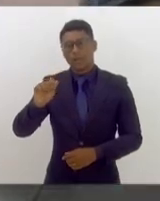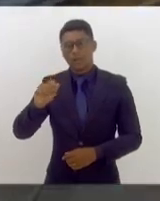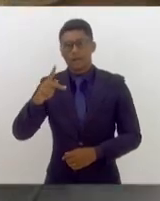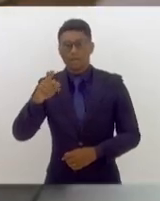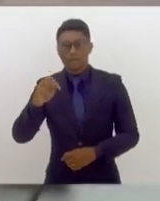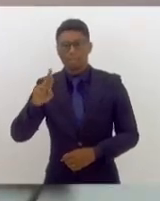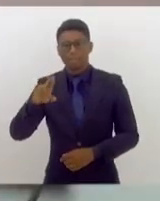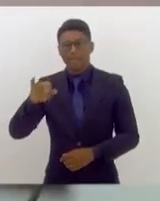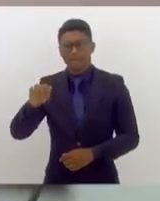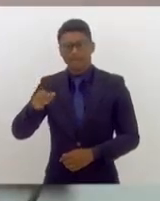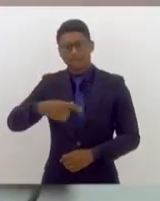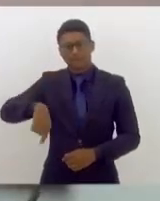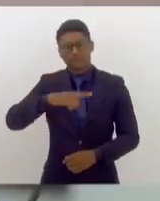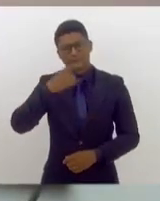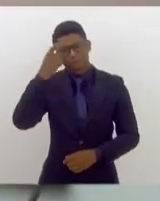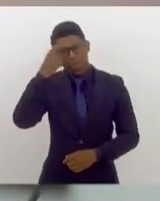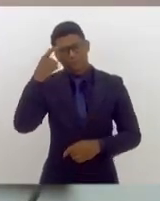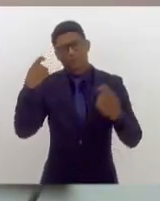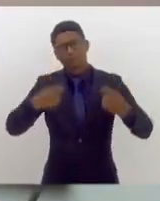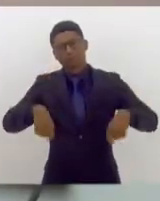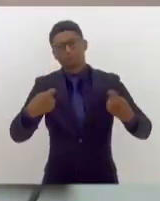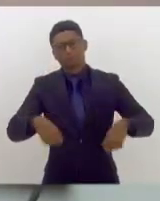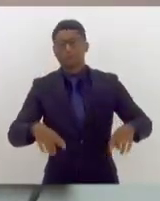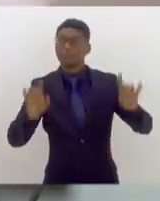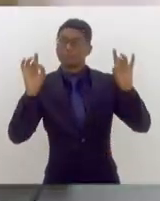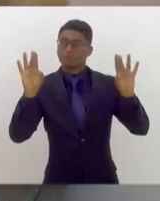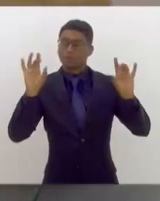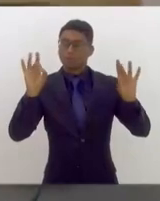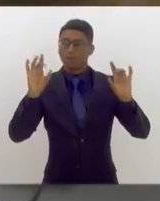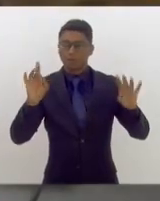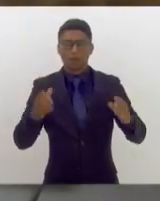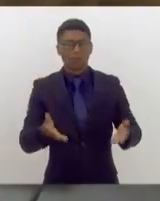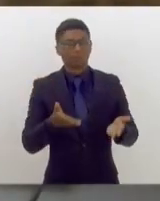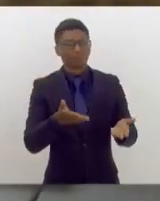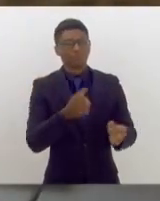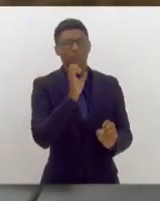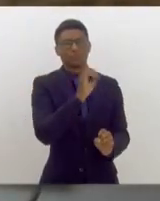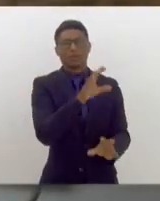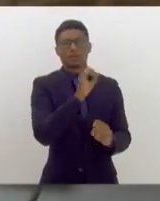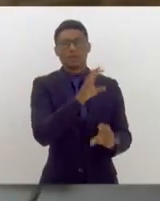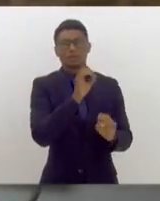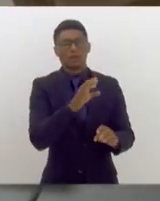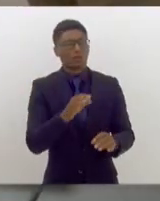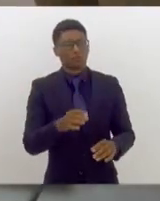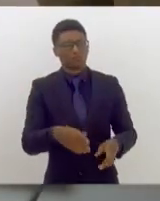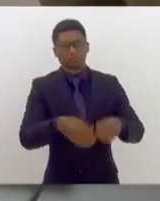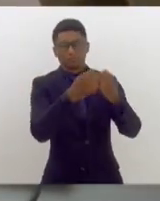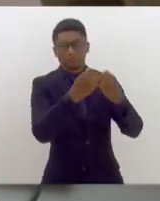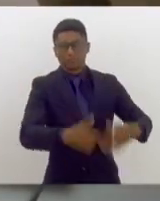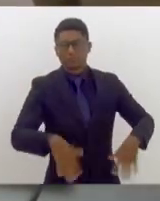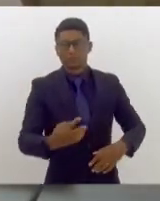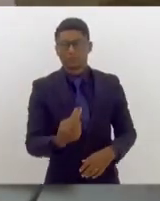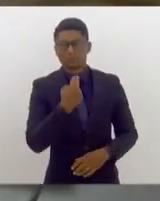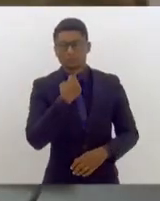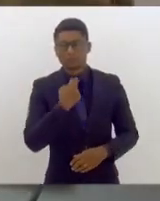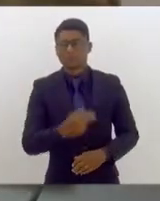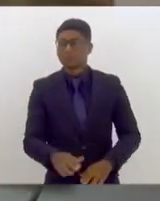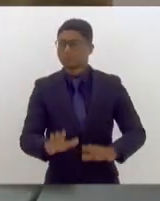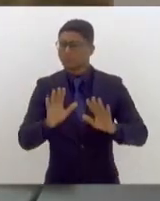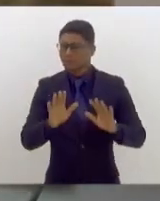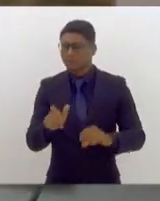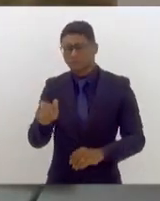tratamento especial, que não pode ser em nenhum momento violada. Mas essa rotatividade e o comportamento